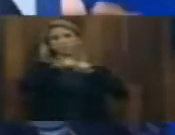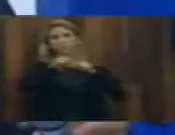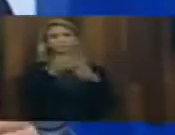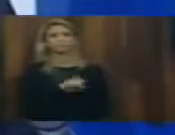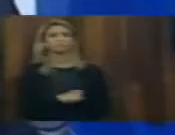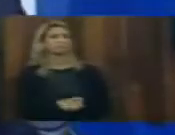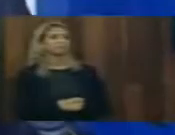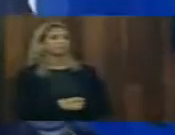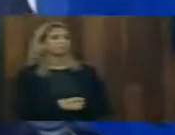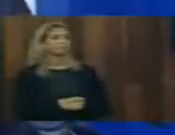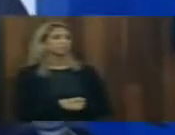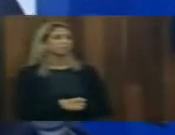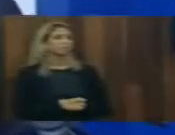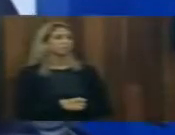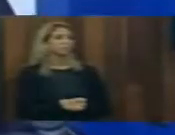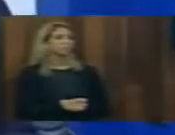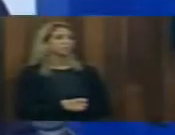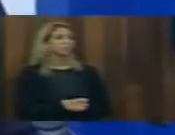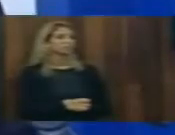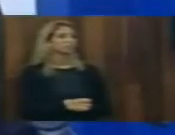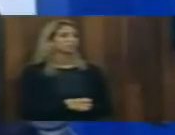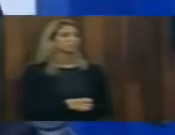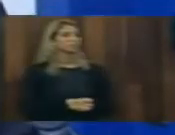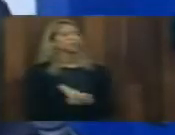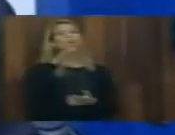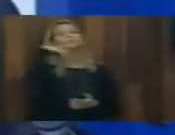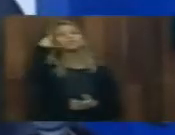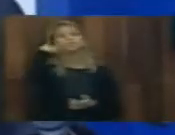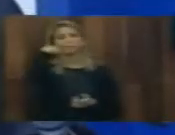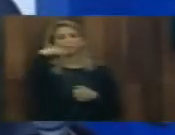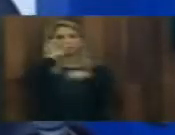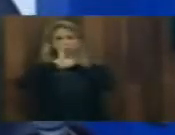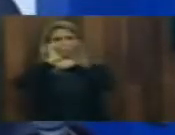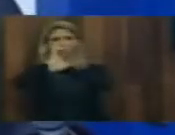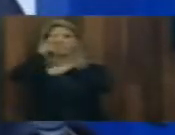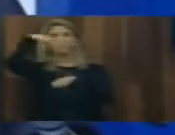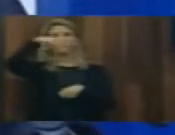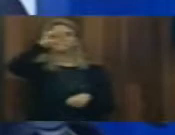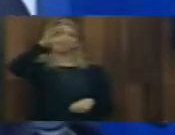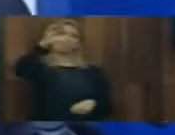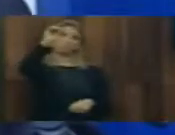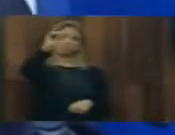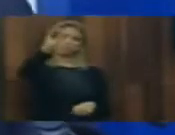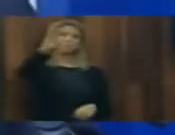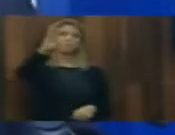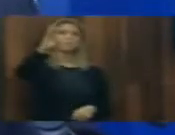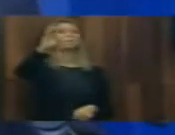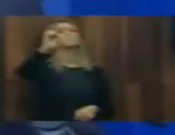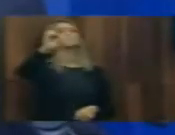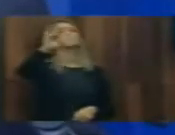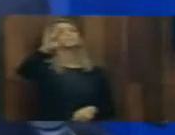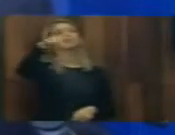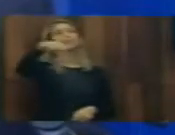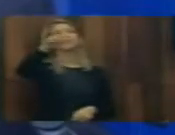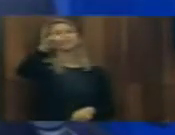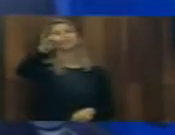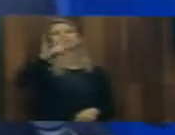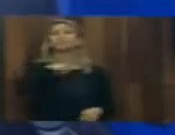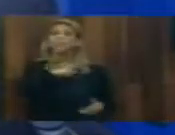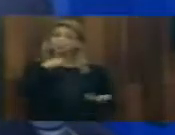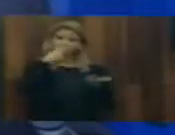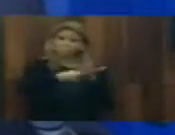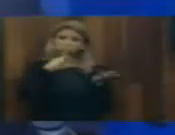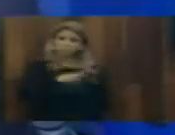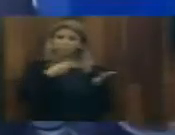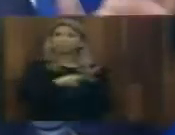fazendo em conjunto, né? O deputado estadual Mauro Bernardo, tem lutado muito na minha casa, na minha vida, para conseguir